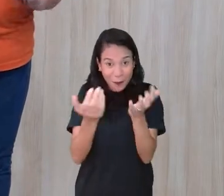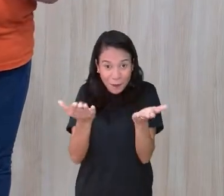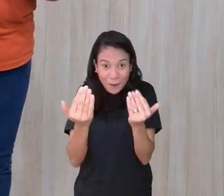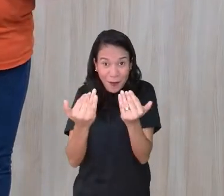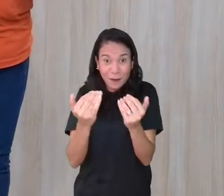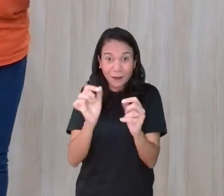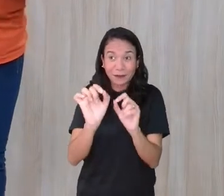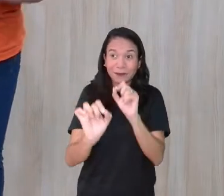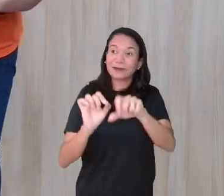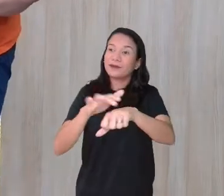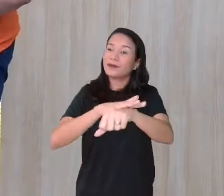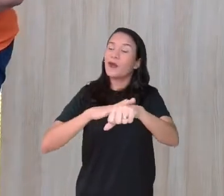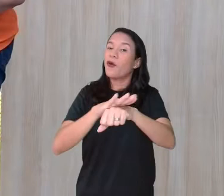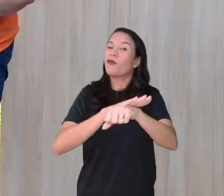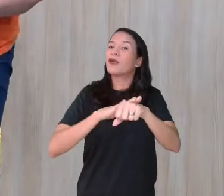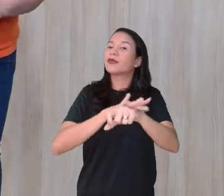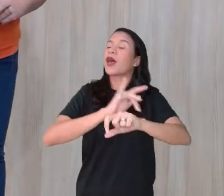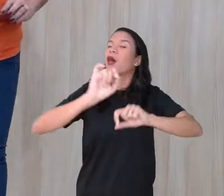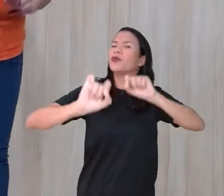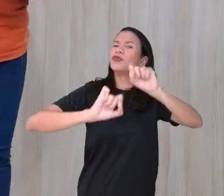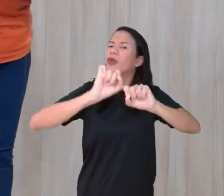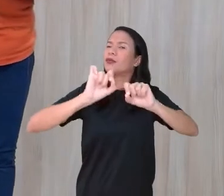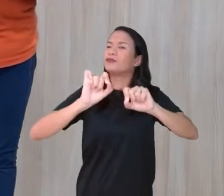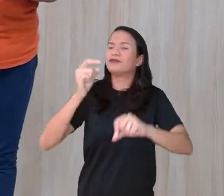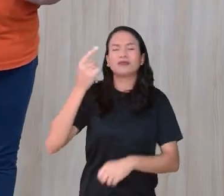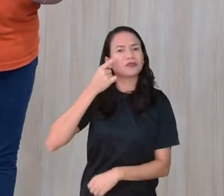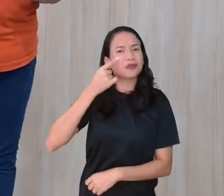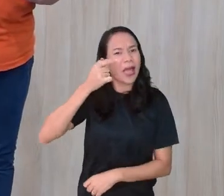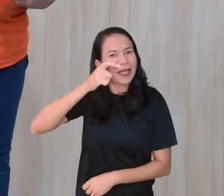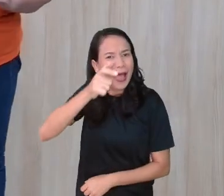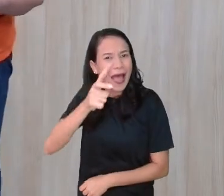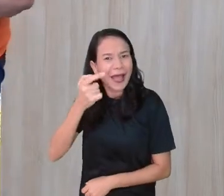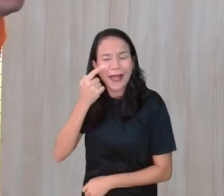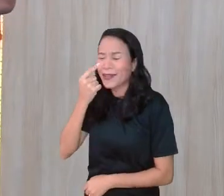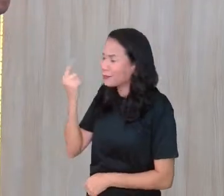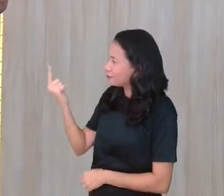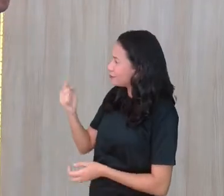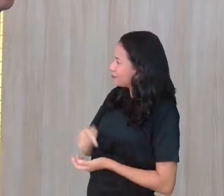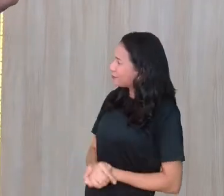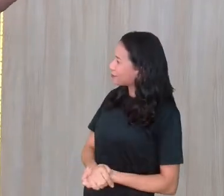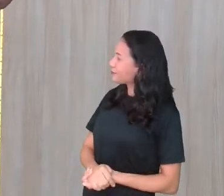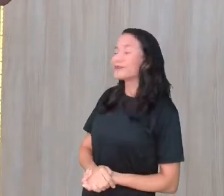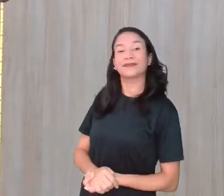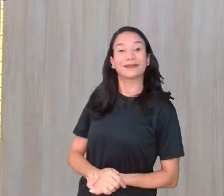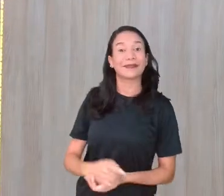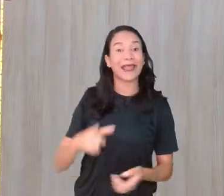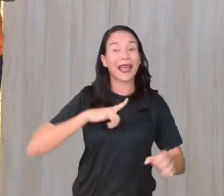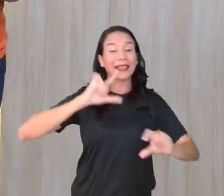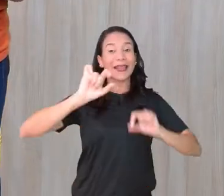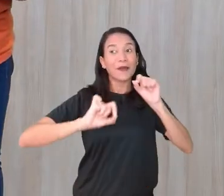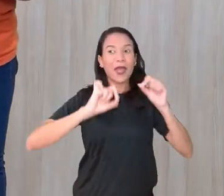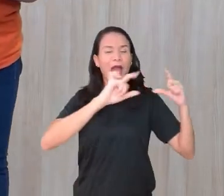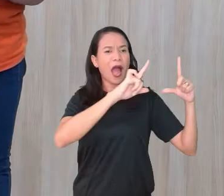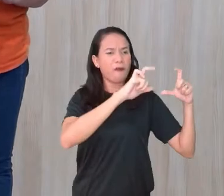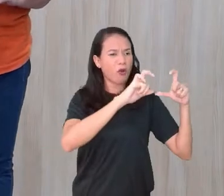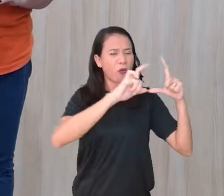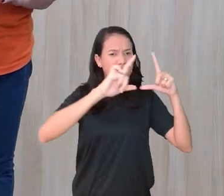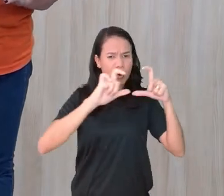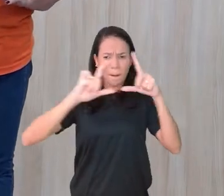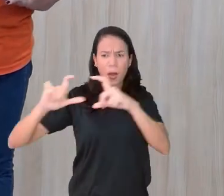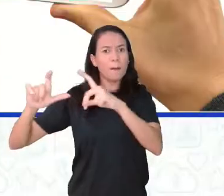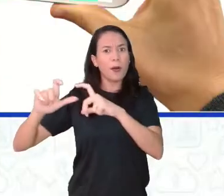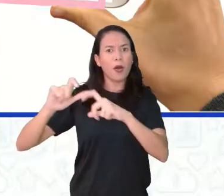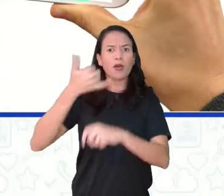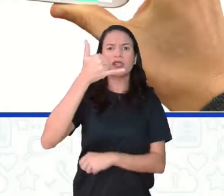vamos conversar hoje um pouquinho. Veja que interessante que eu trouxe hoje para vocês. Eu trouxe a foto de alguns